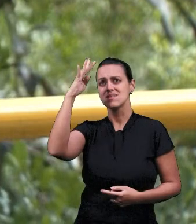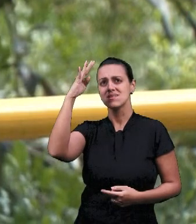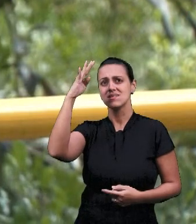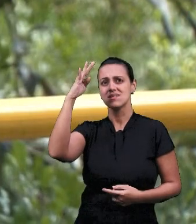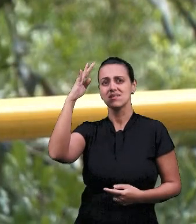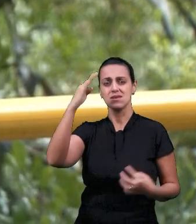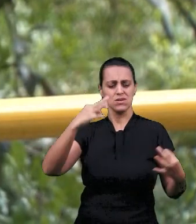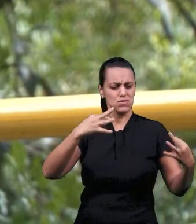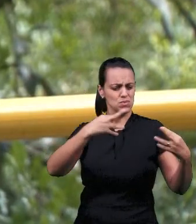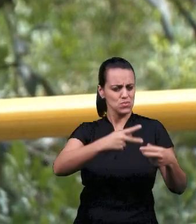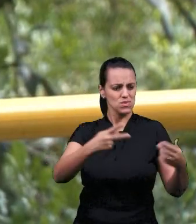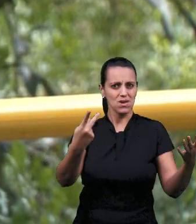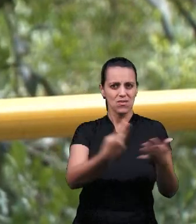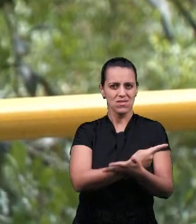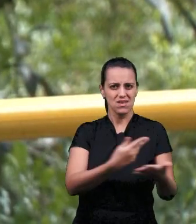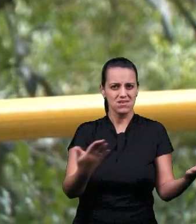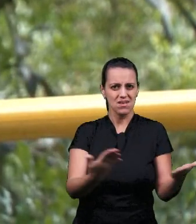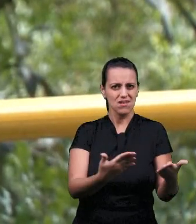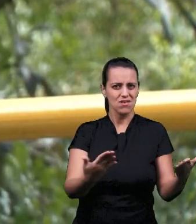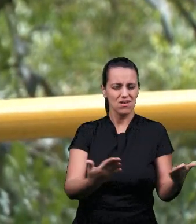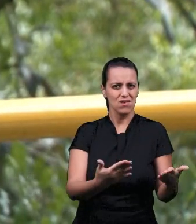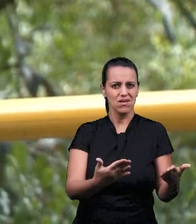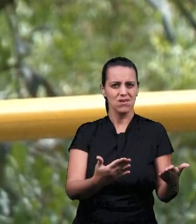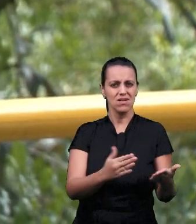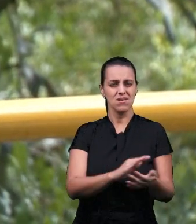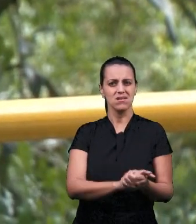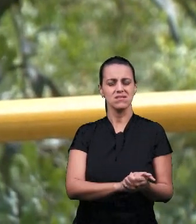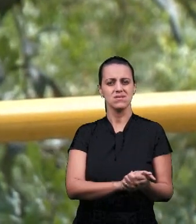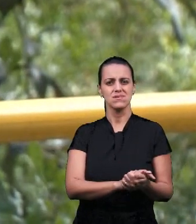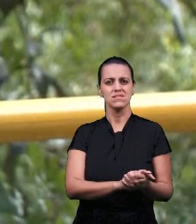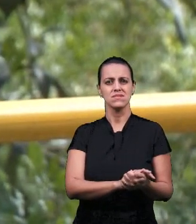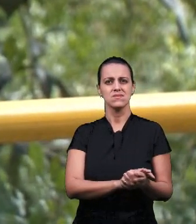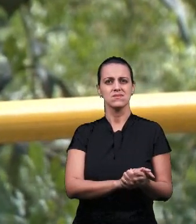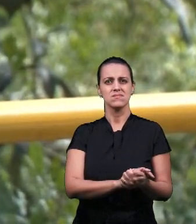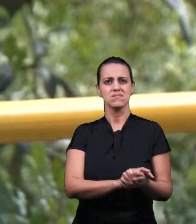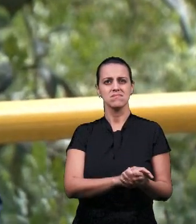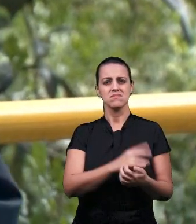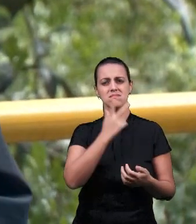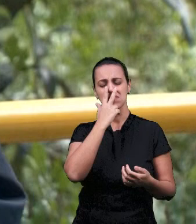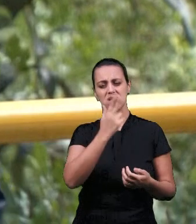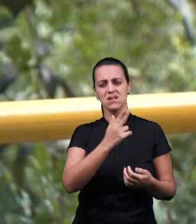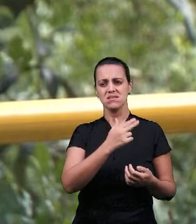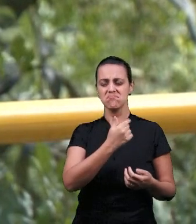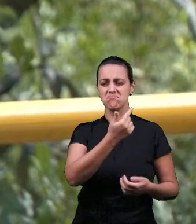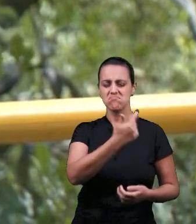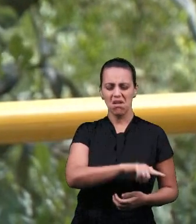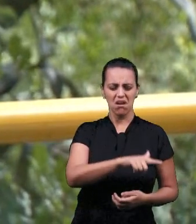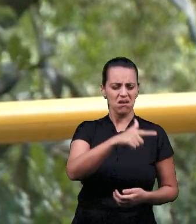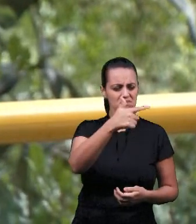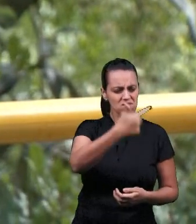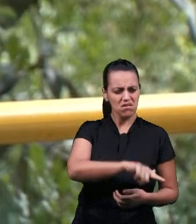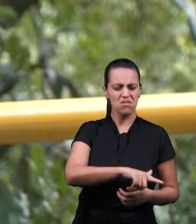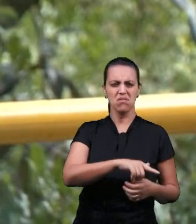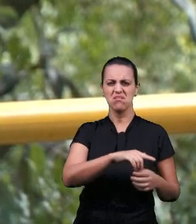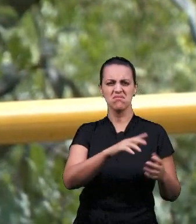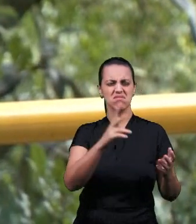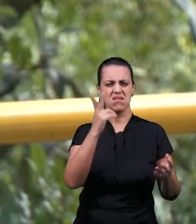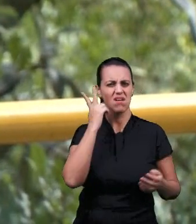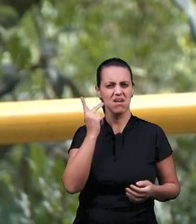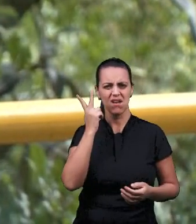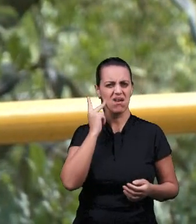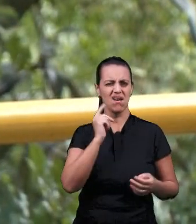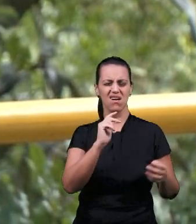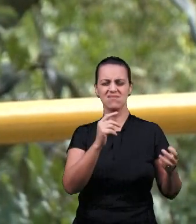está vai se repetir com facilidade. E é isso mesmo, as pessoas